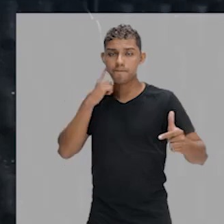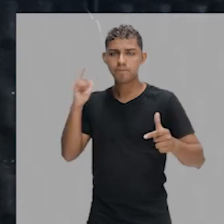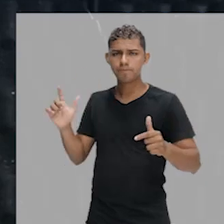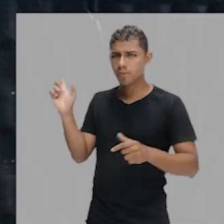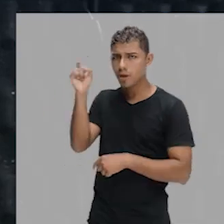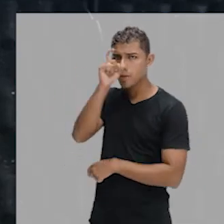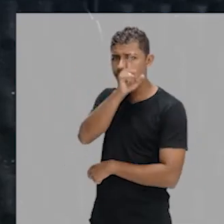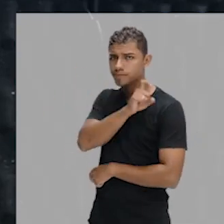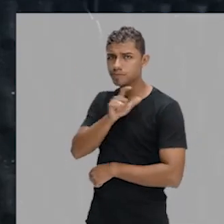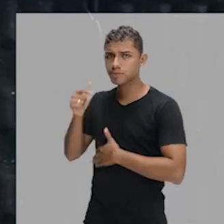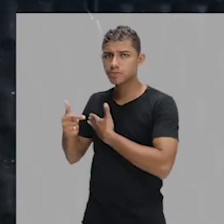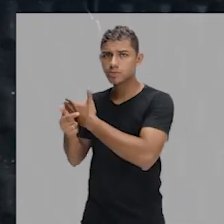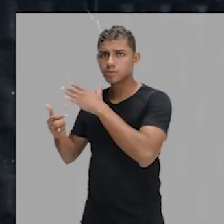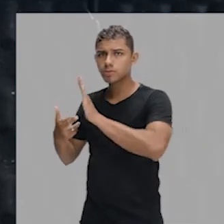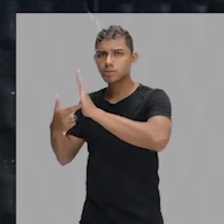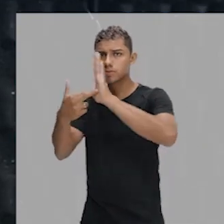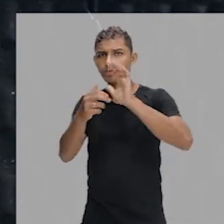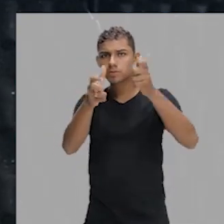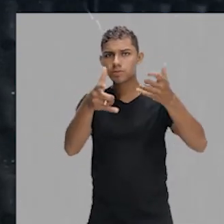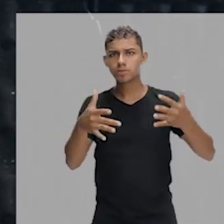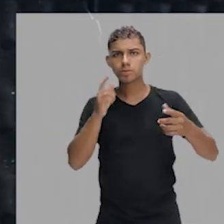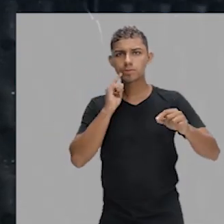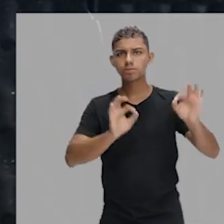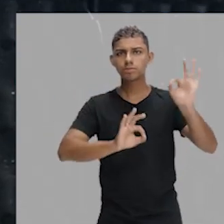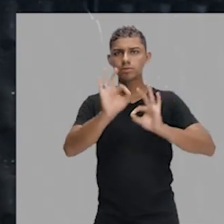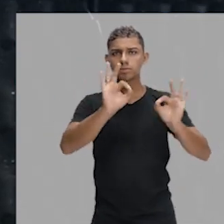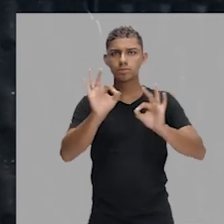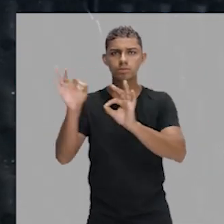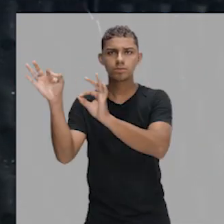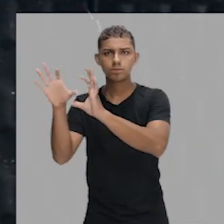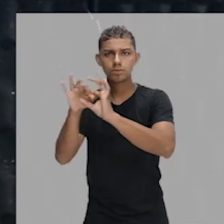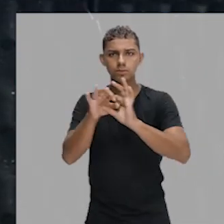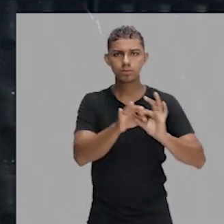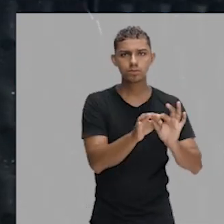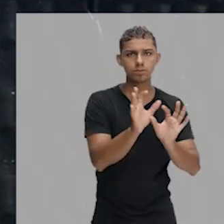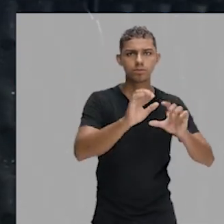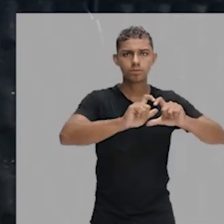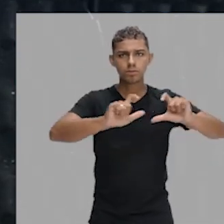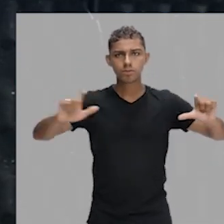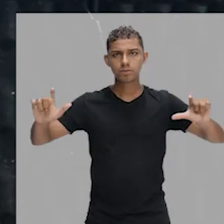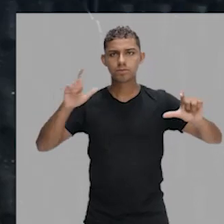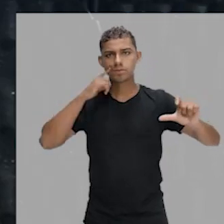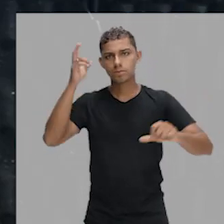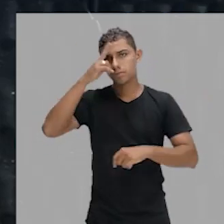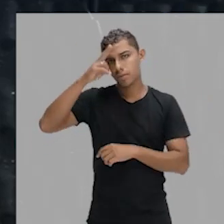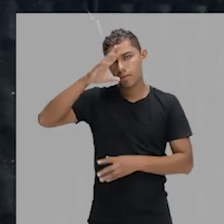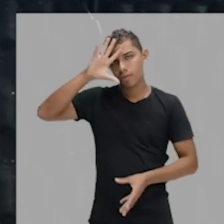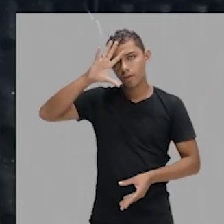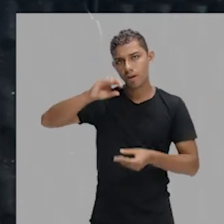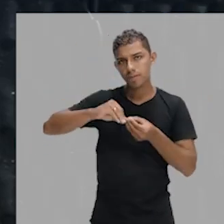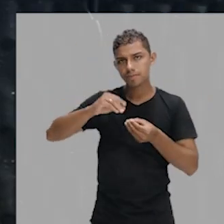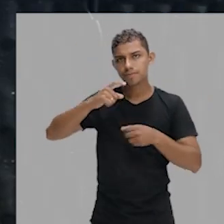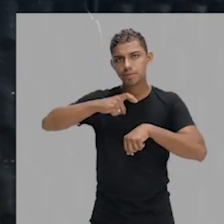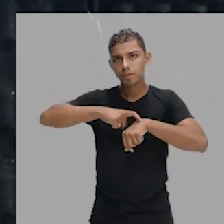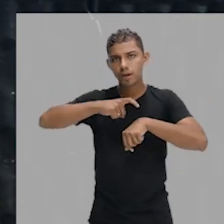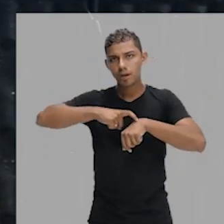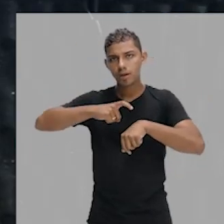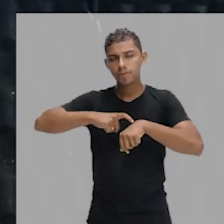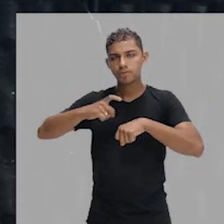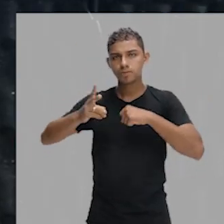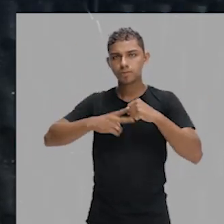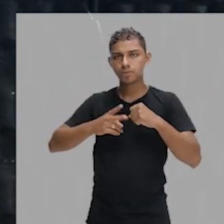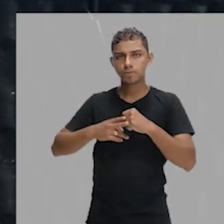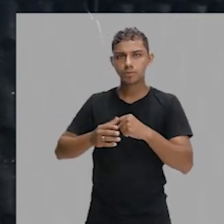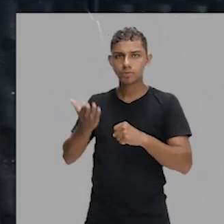trabalho que eles representam é justamente na montagem das frases. Sempre lembrando que cada tempo verbal você tem